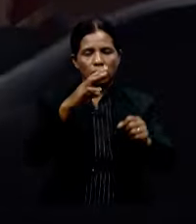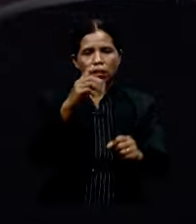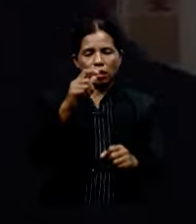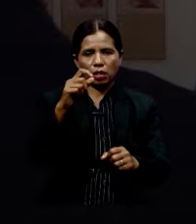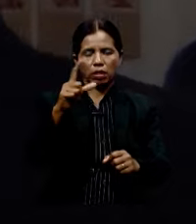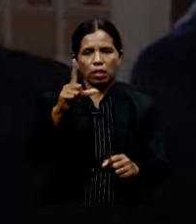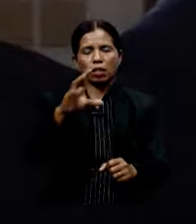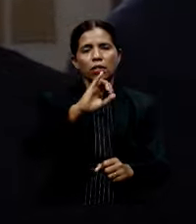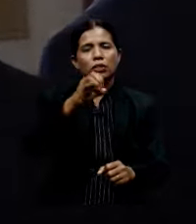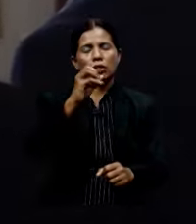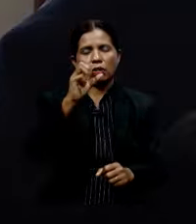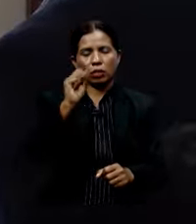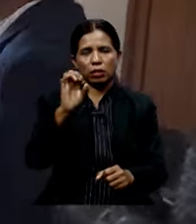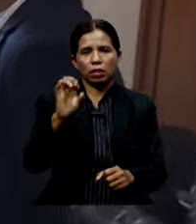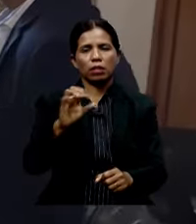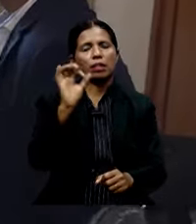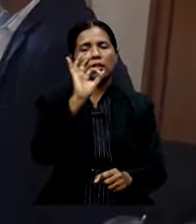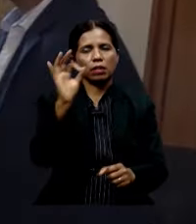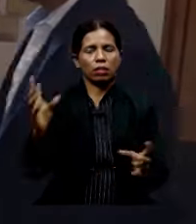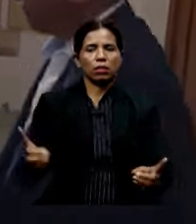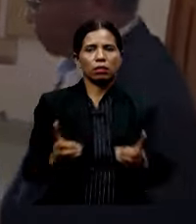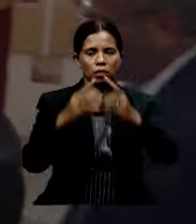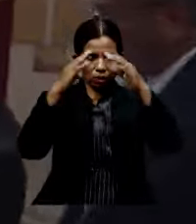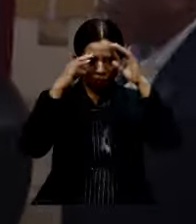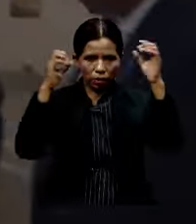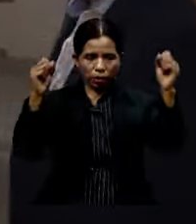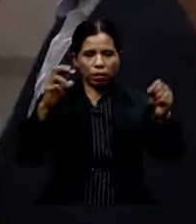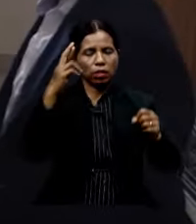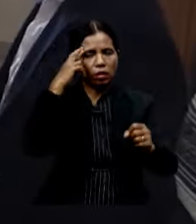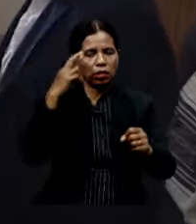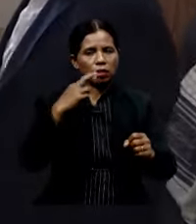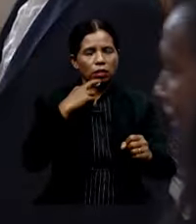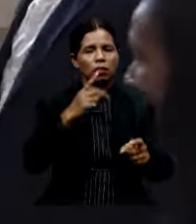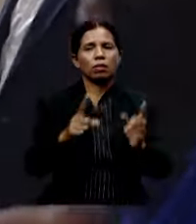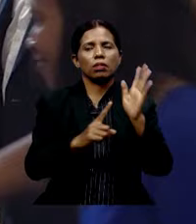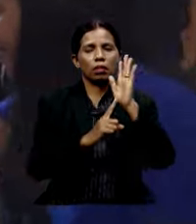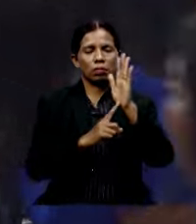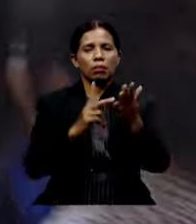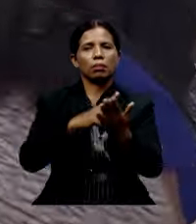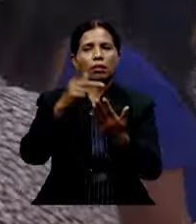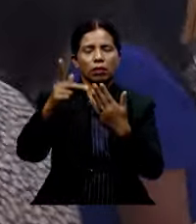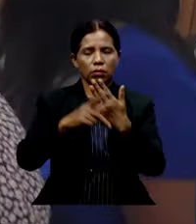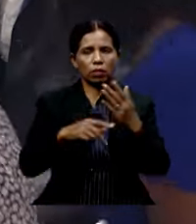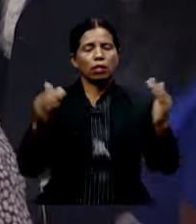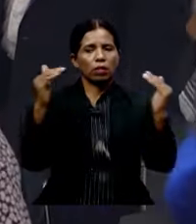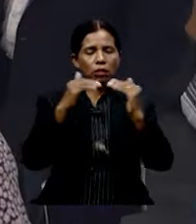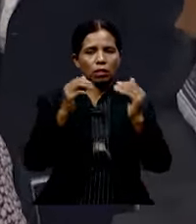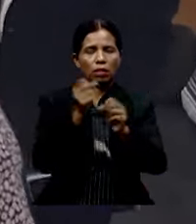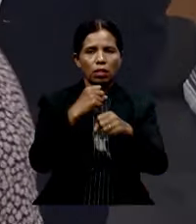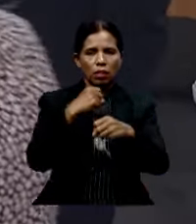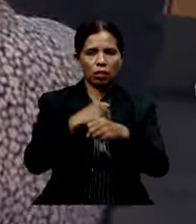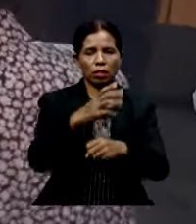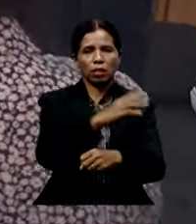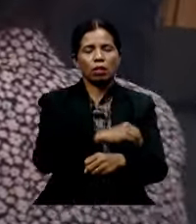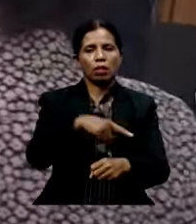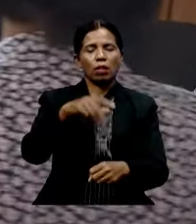José Antônio Belo Sestané, a sormola presidente da República, José Ramos Horta, onde atualiza o programa Talk Show, Nebicialau e a